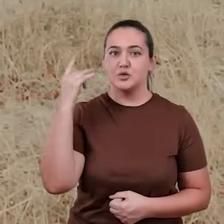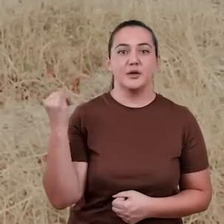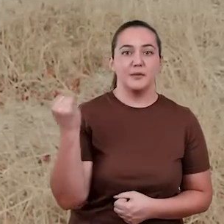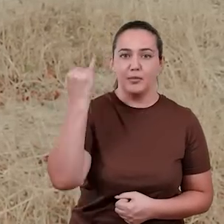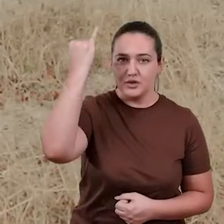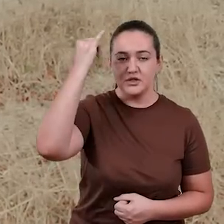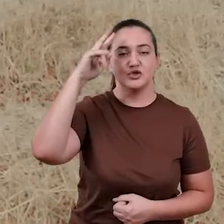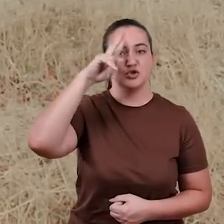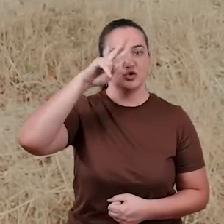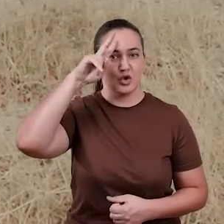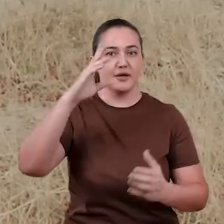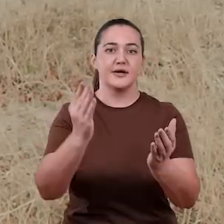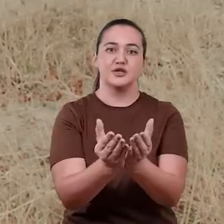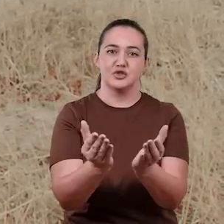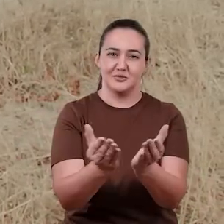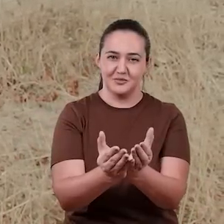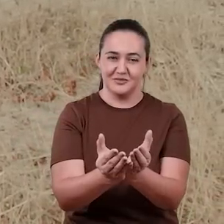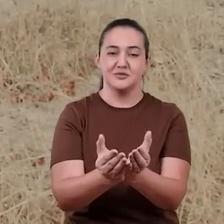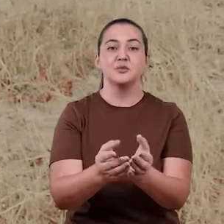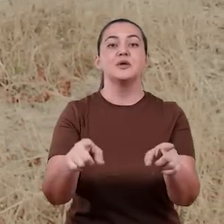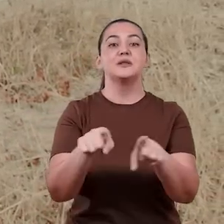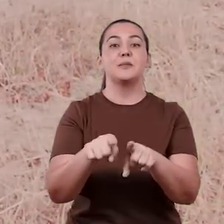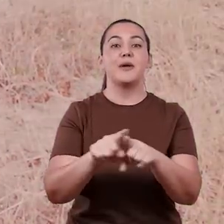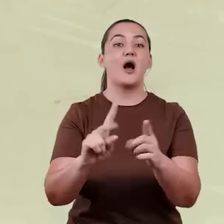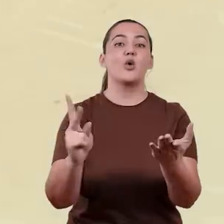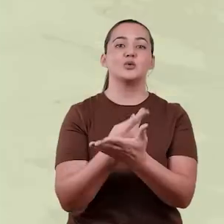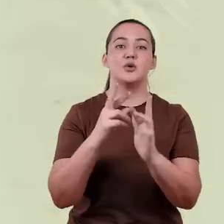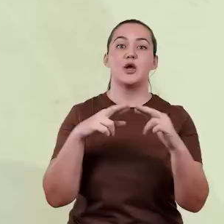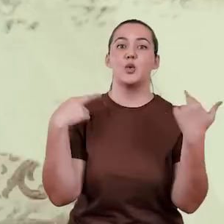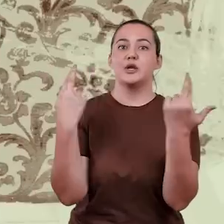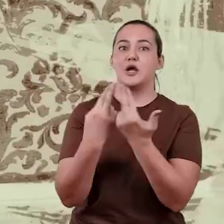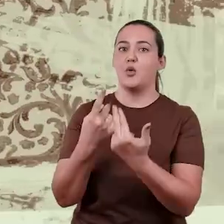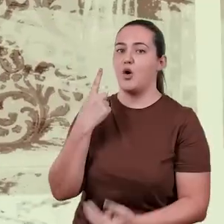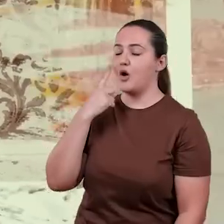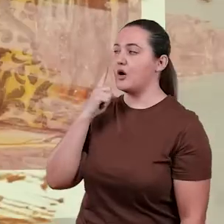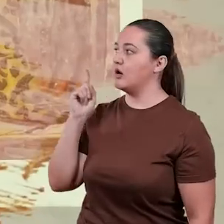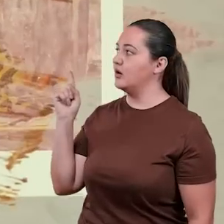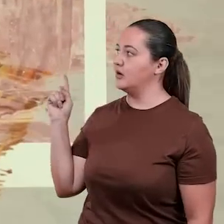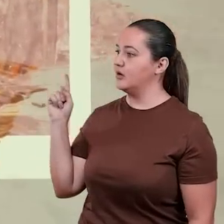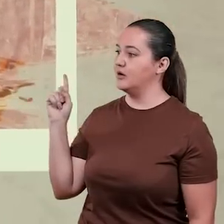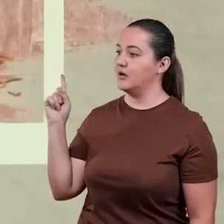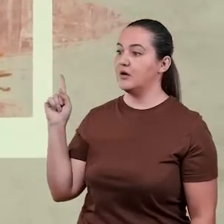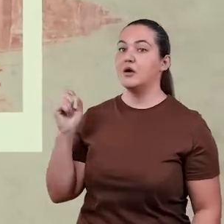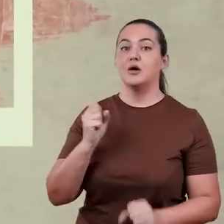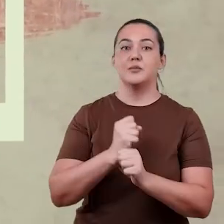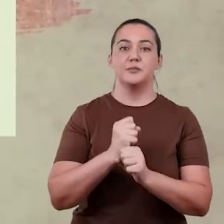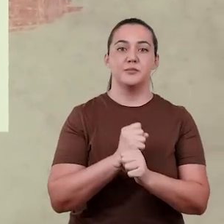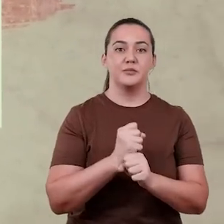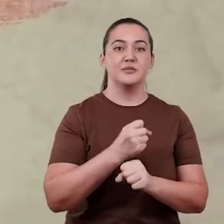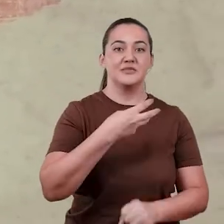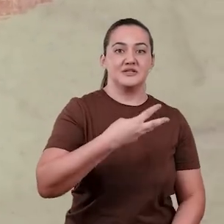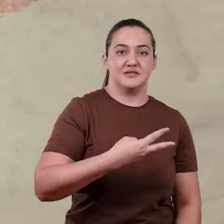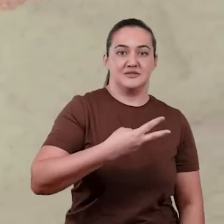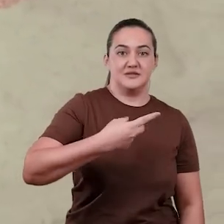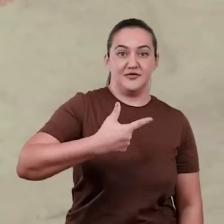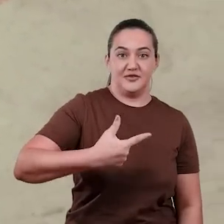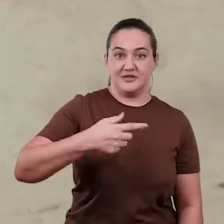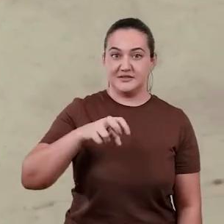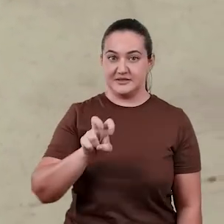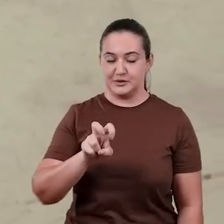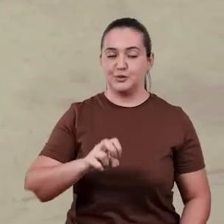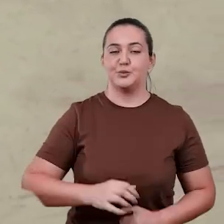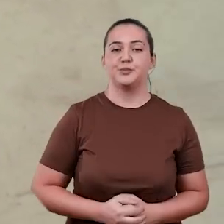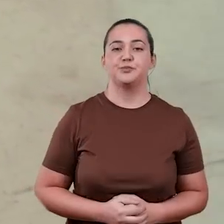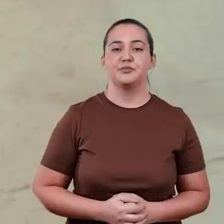do cristianismo, especialmente no famoso Concílio de Nicéia, do ano 325 de nossa era. Mas vamos falar